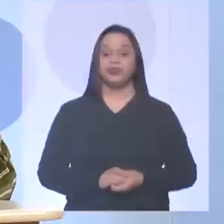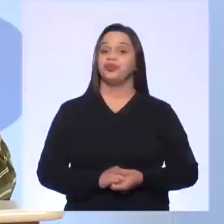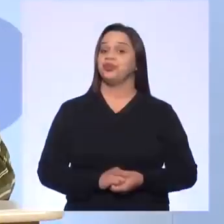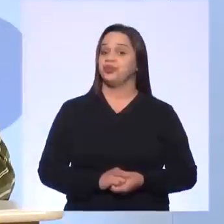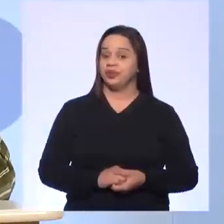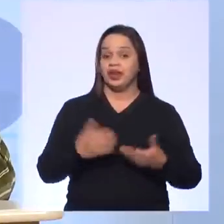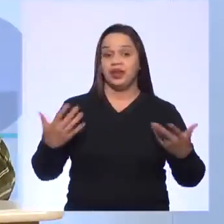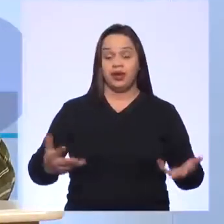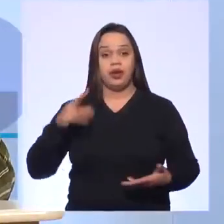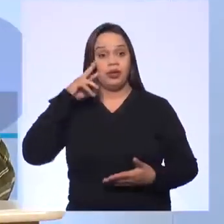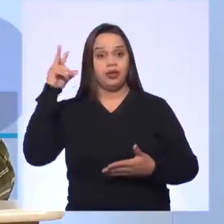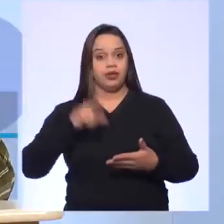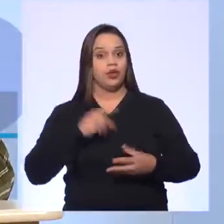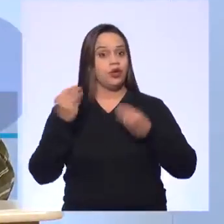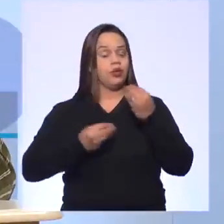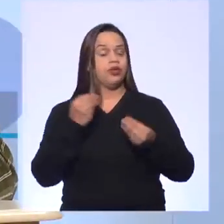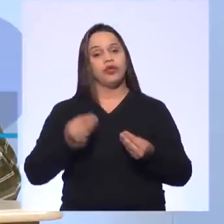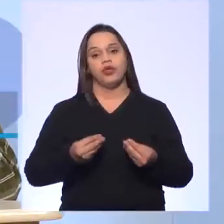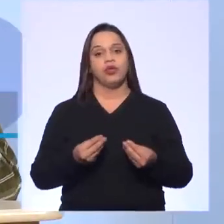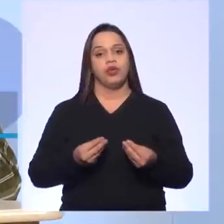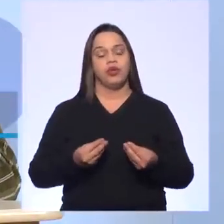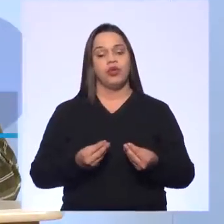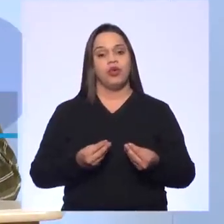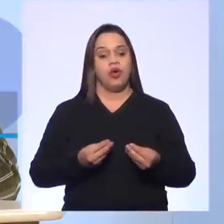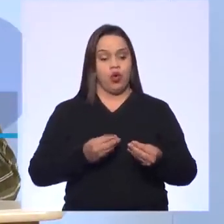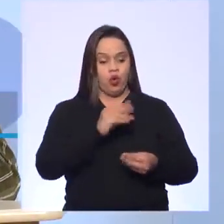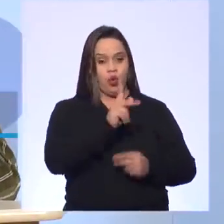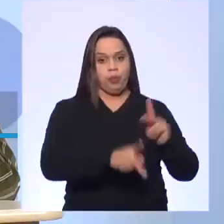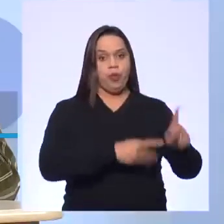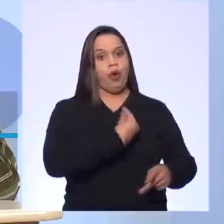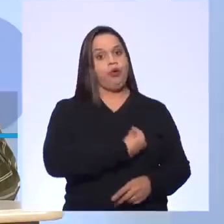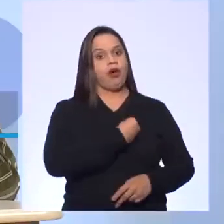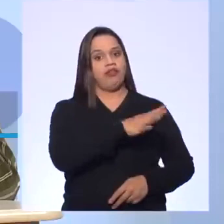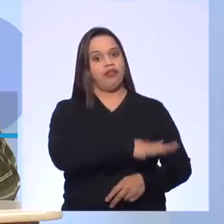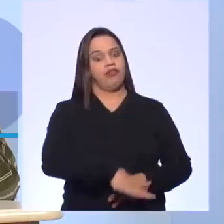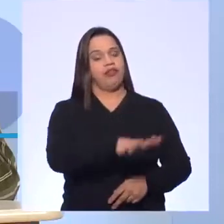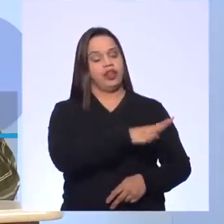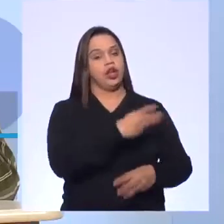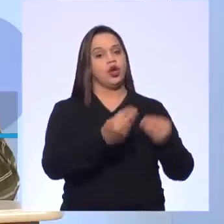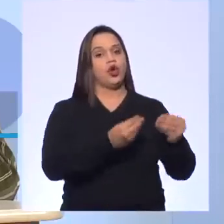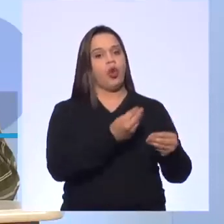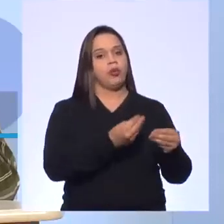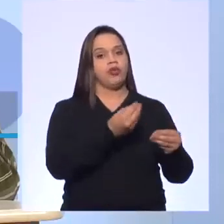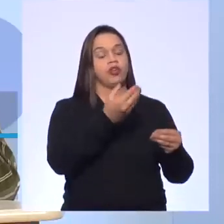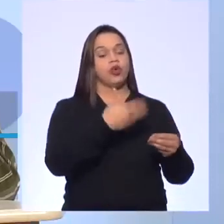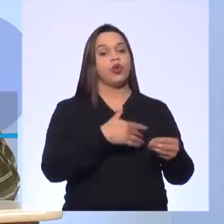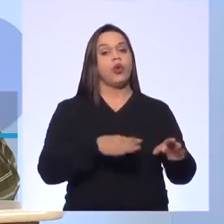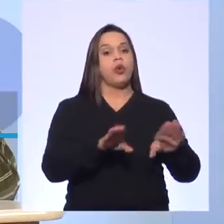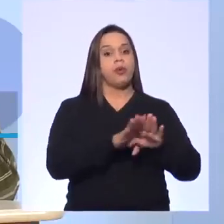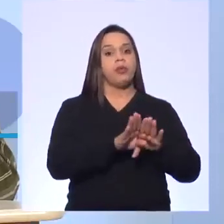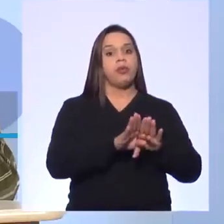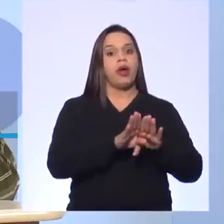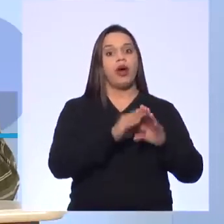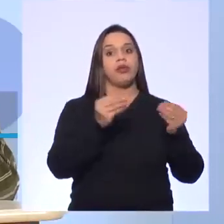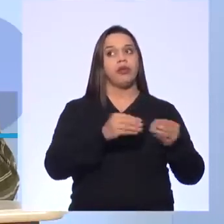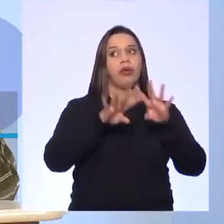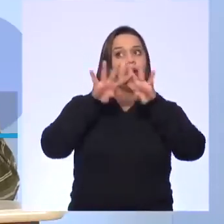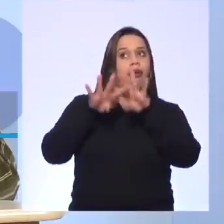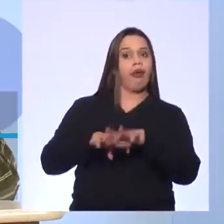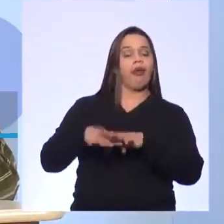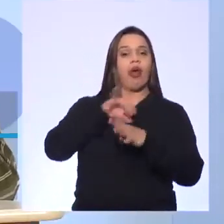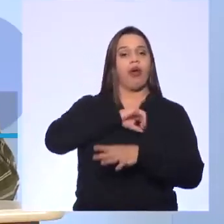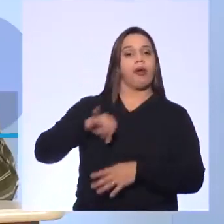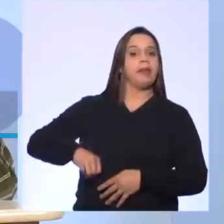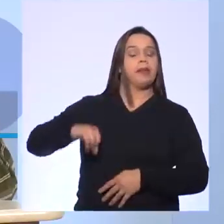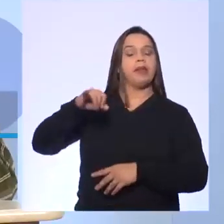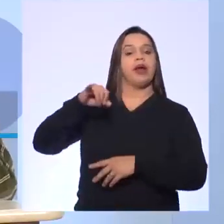Vamos lá? Como é que ficou a vida dos cidadãos romanos aí debaixo do poder do império? Prof, olha, a maioria dos